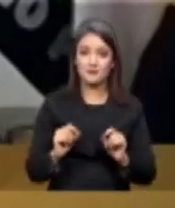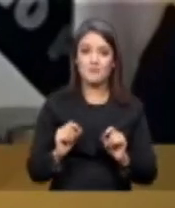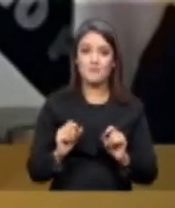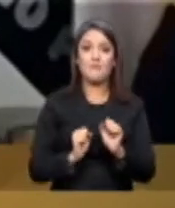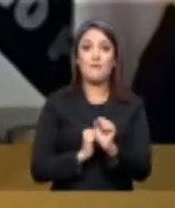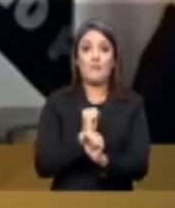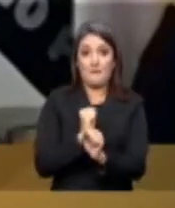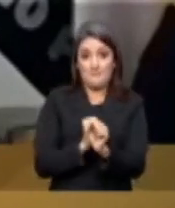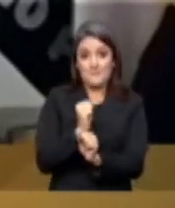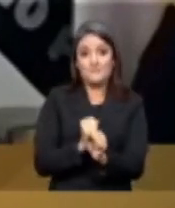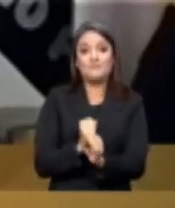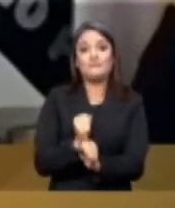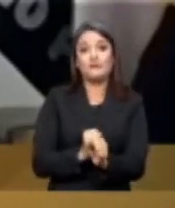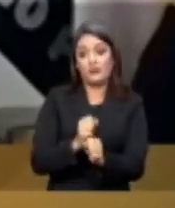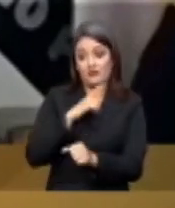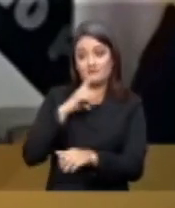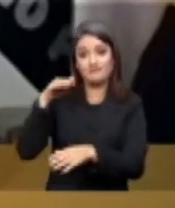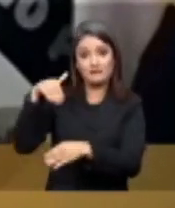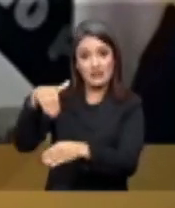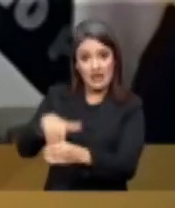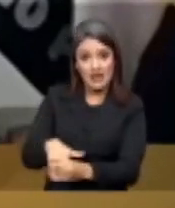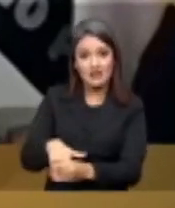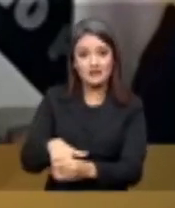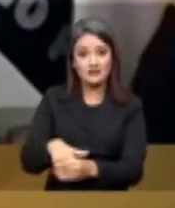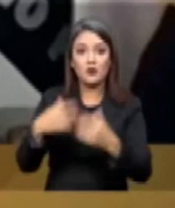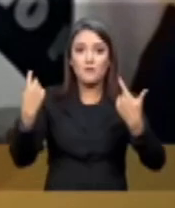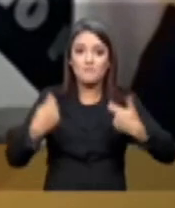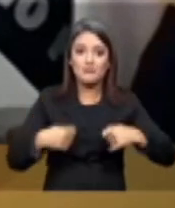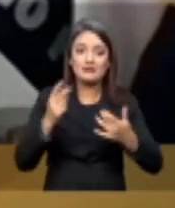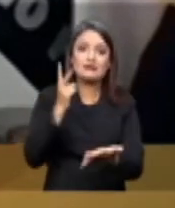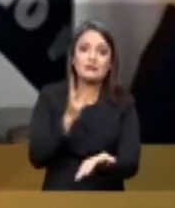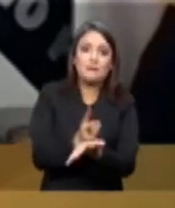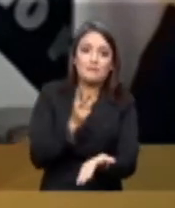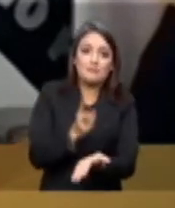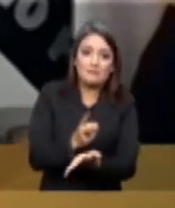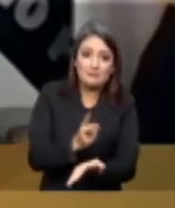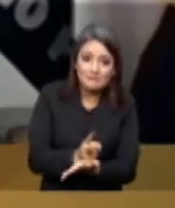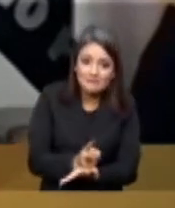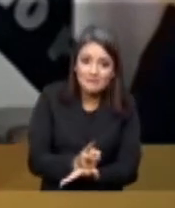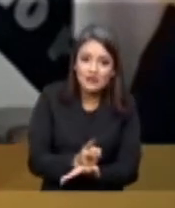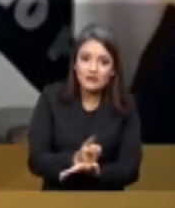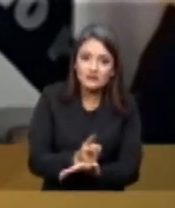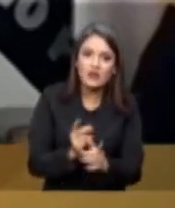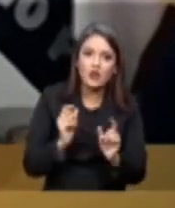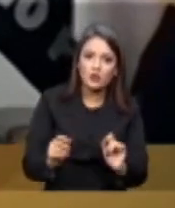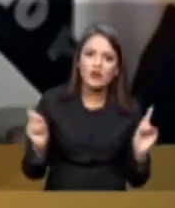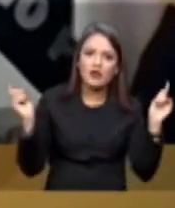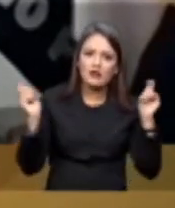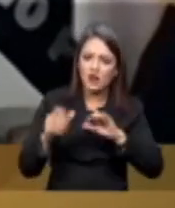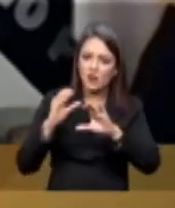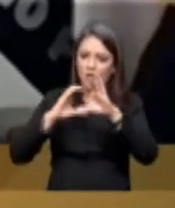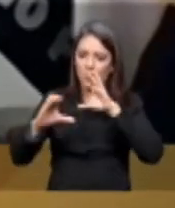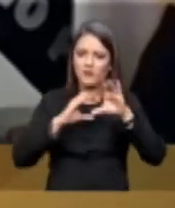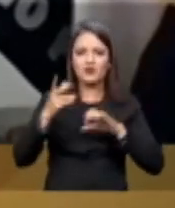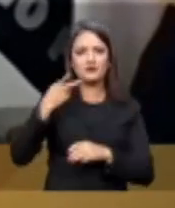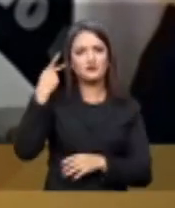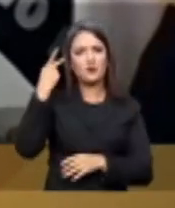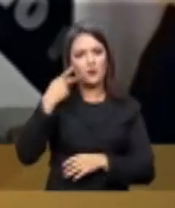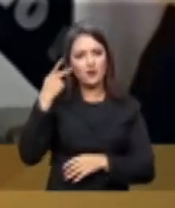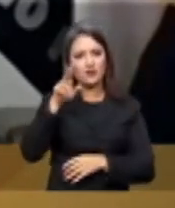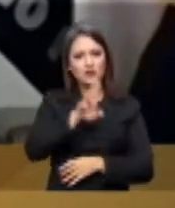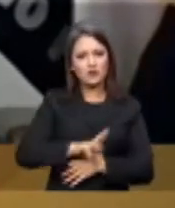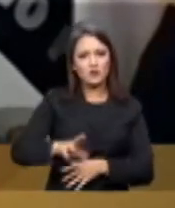o solene ritual do voto, manter abertos os espaços de comunicação política de uso da